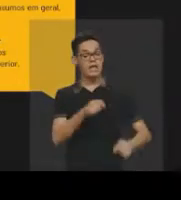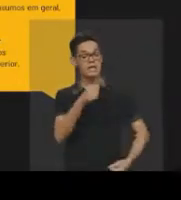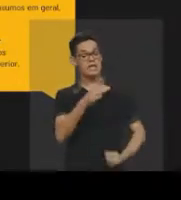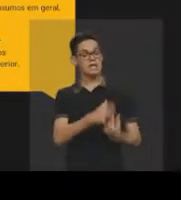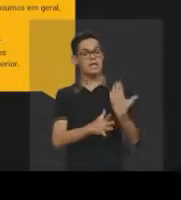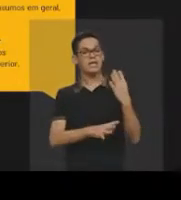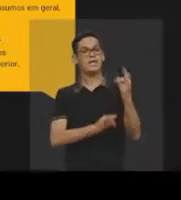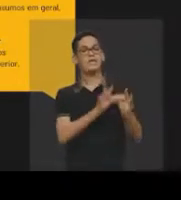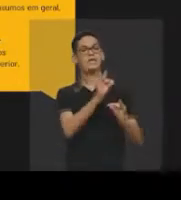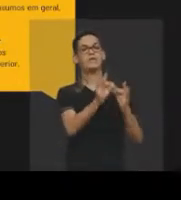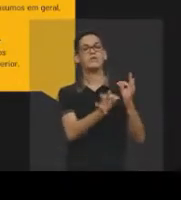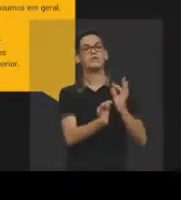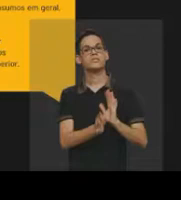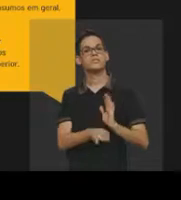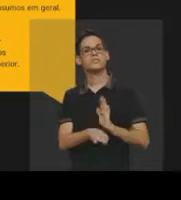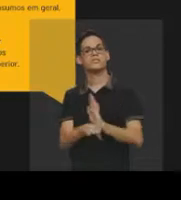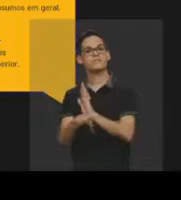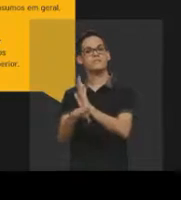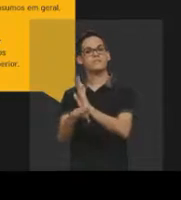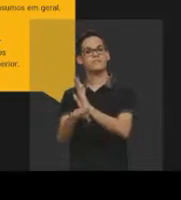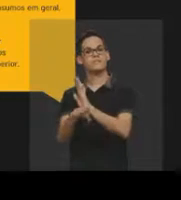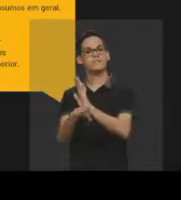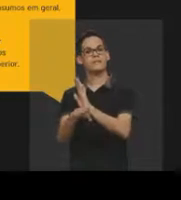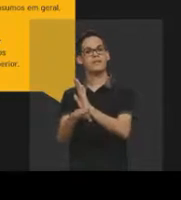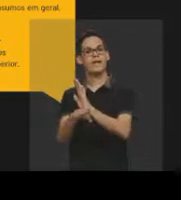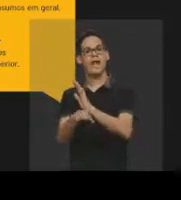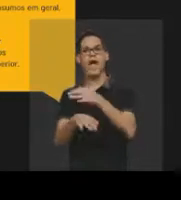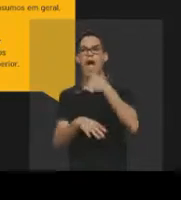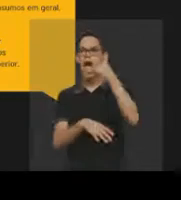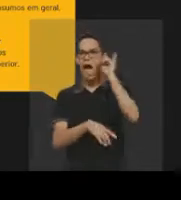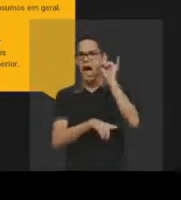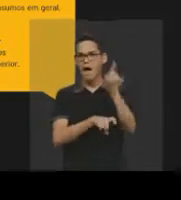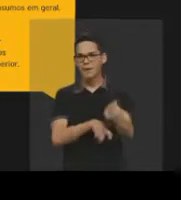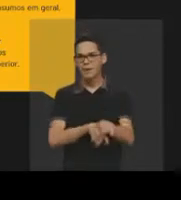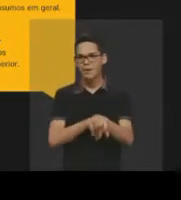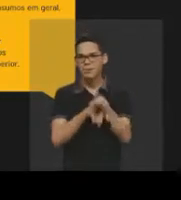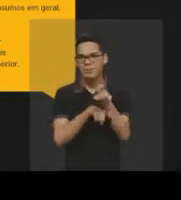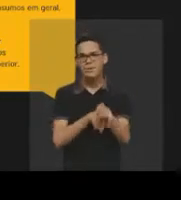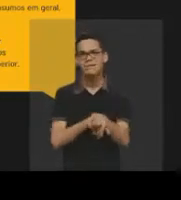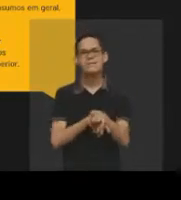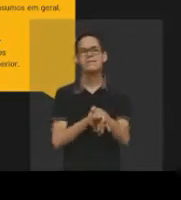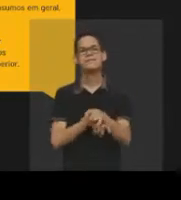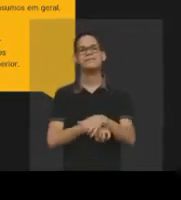agropecuária, mas principalmente busca estar perto da nossa